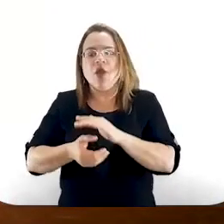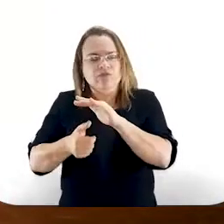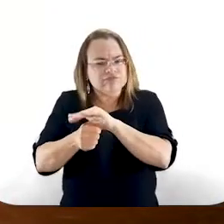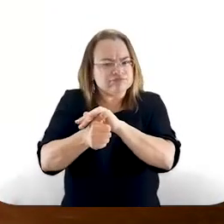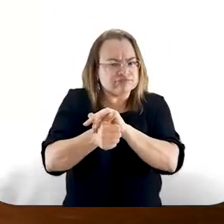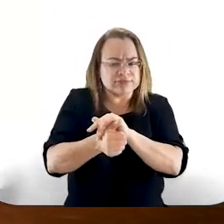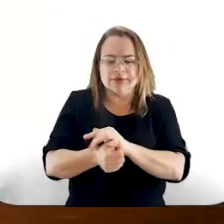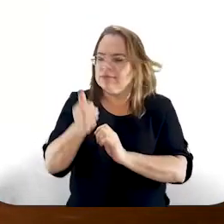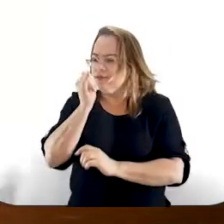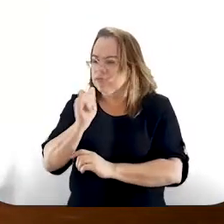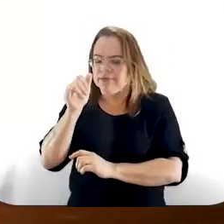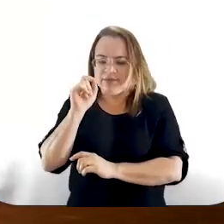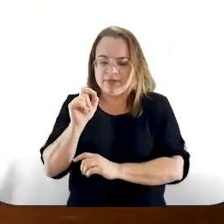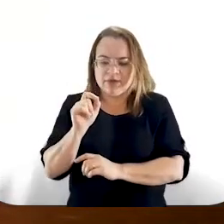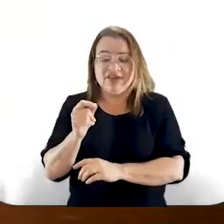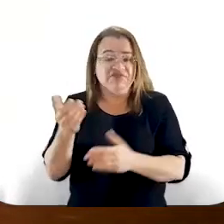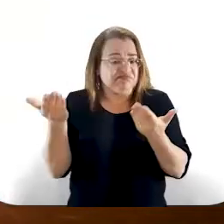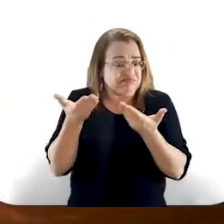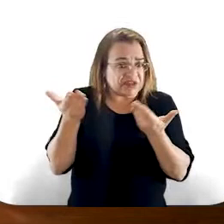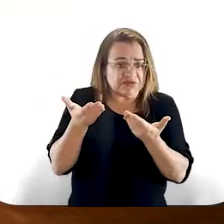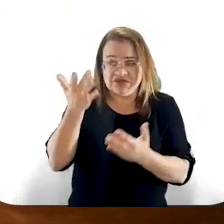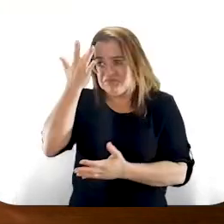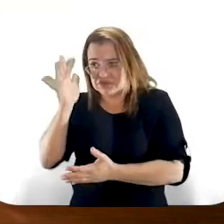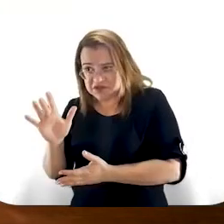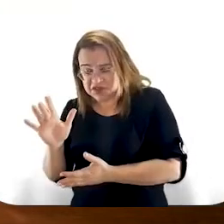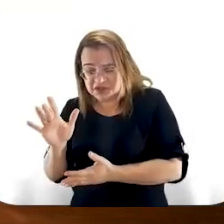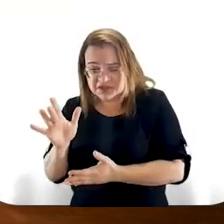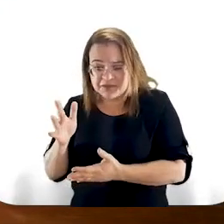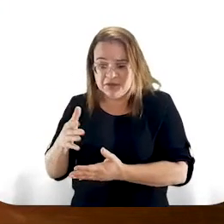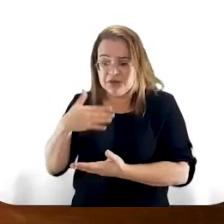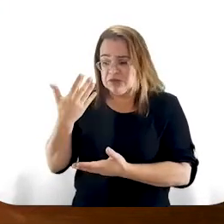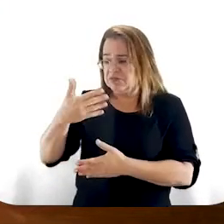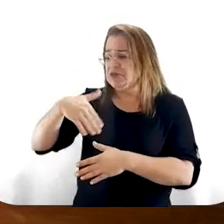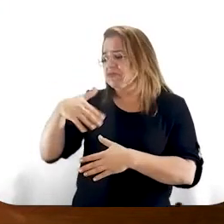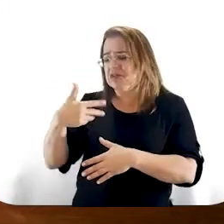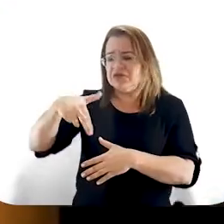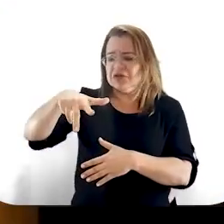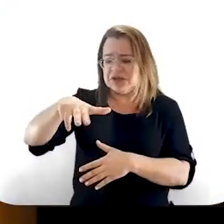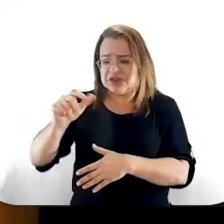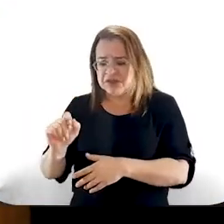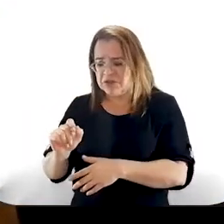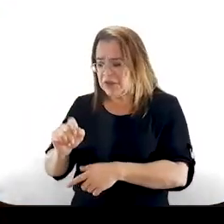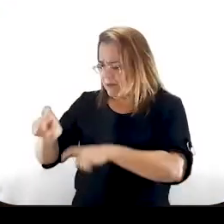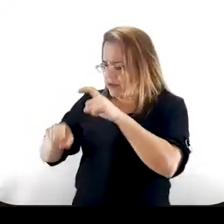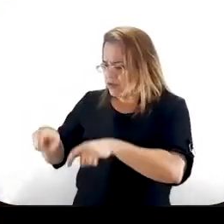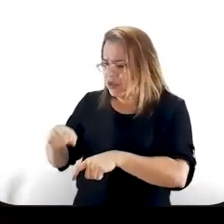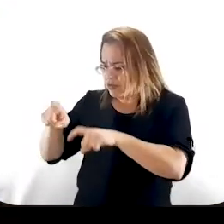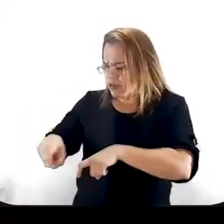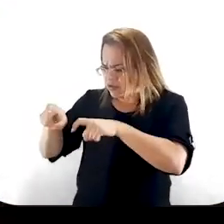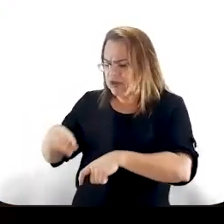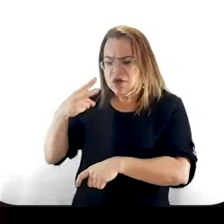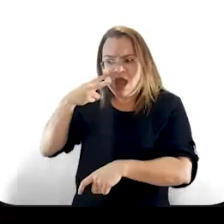o cágado diz que até hoje, não sei por onde eu vim ali pelo sítio, eu vi um cágadozinho passando, uma